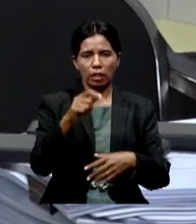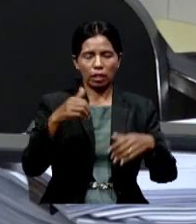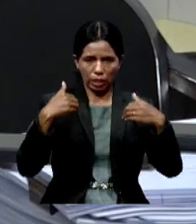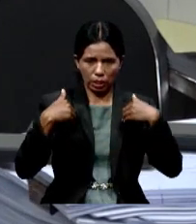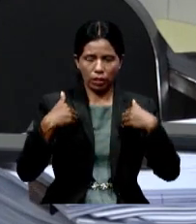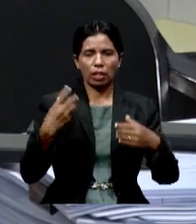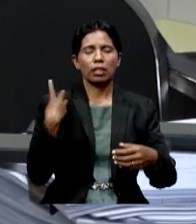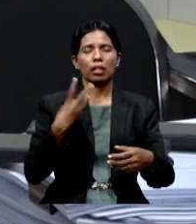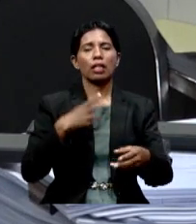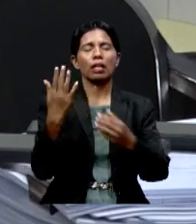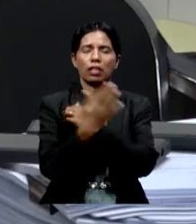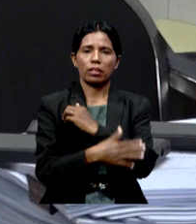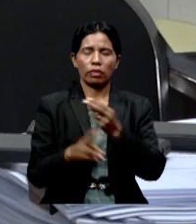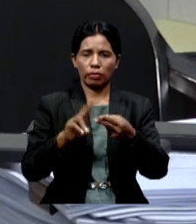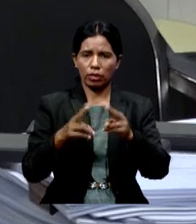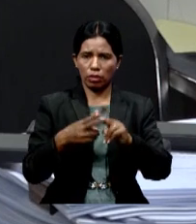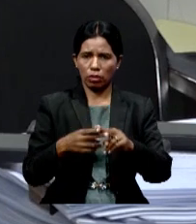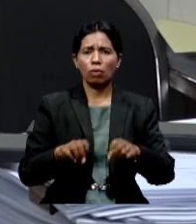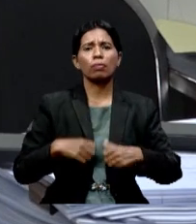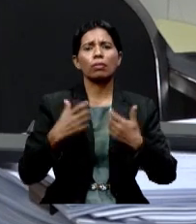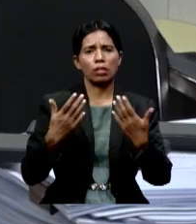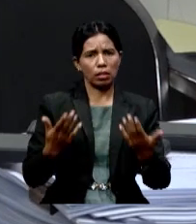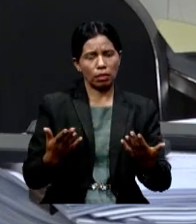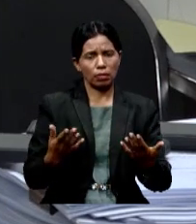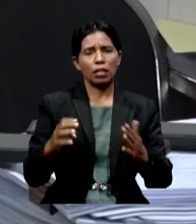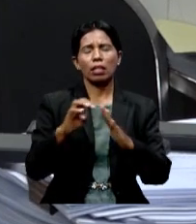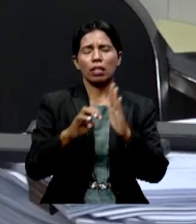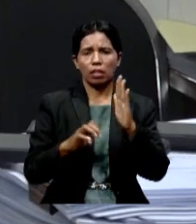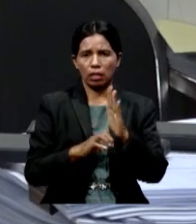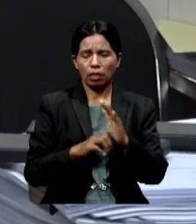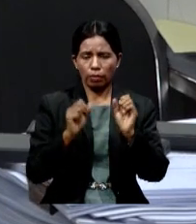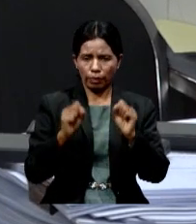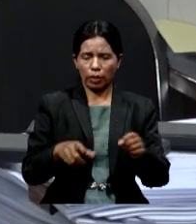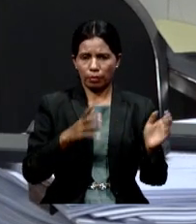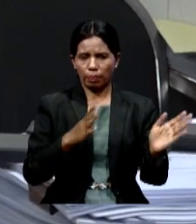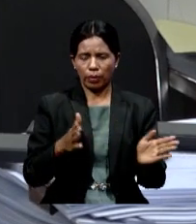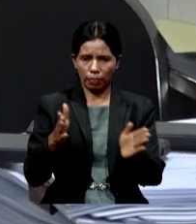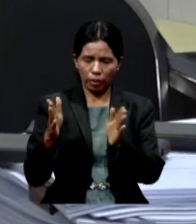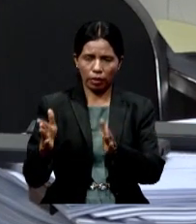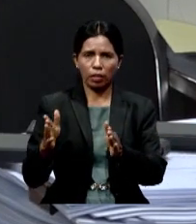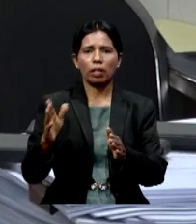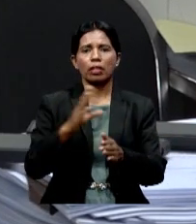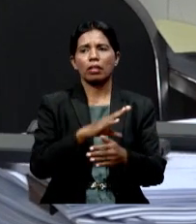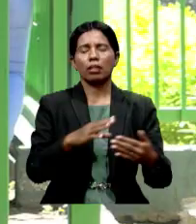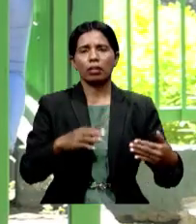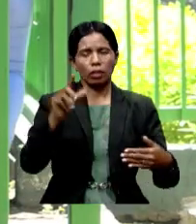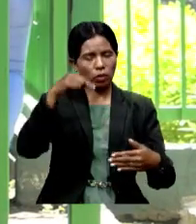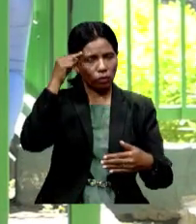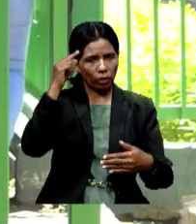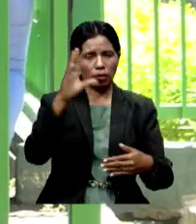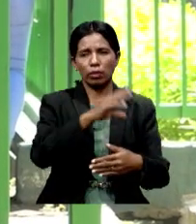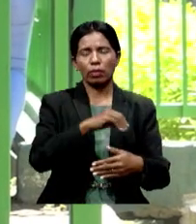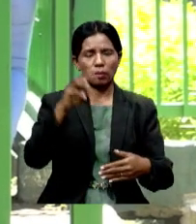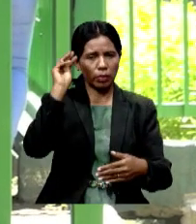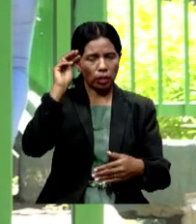vizino então o ensama que estar bere prepara liliu governo ministério relevante